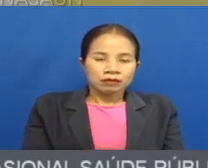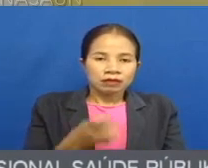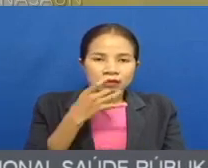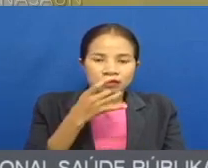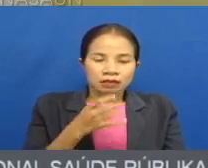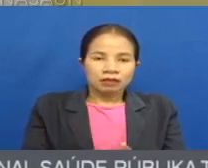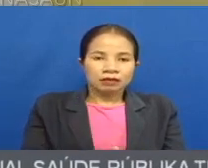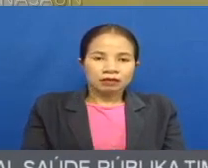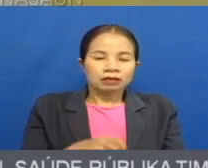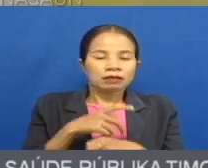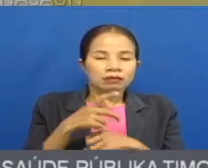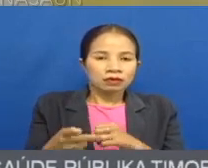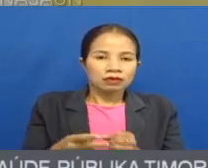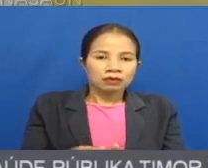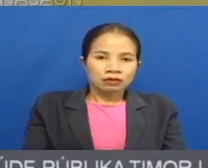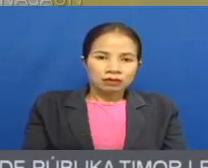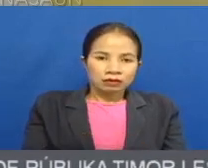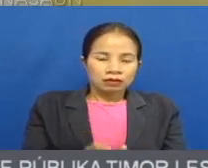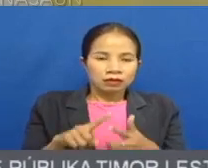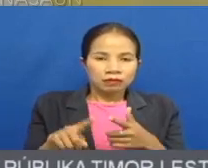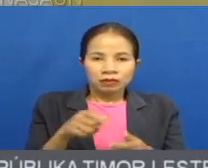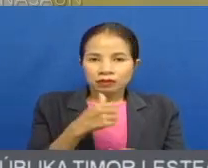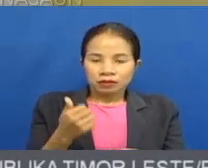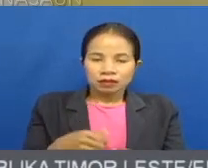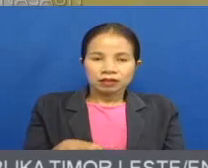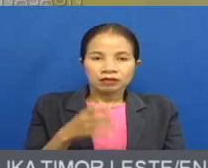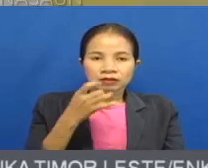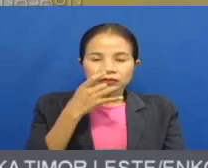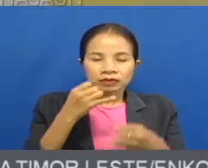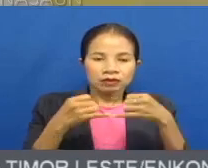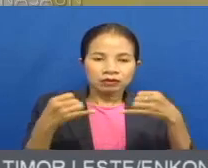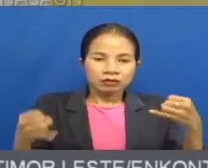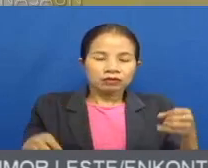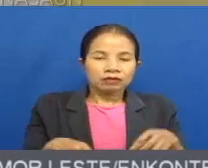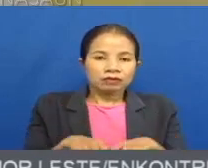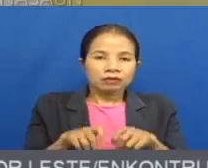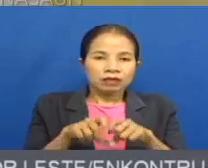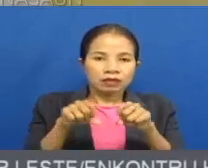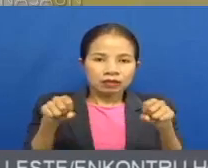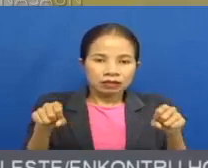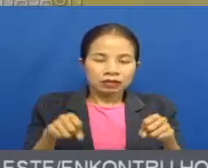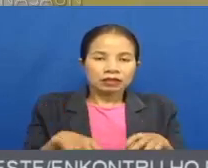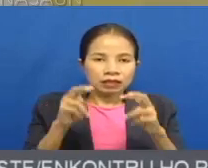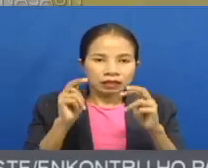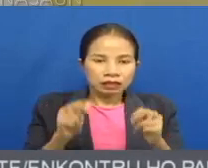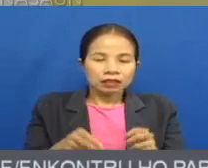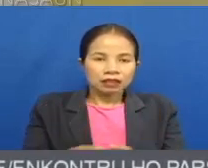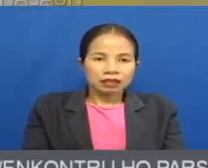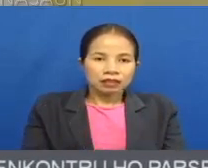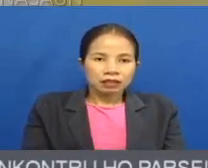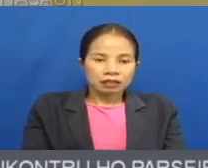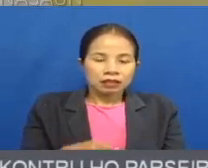conserva transformador ser em Mono. Depois ir a Selo, mas fio com certeza, coto, então, e da Neita tem que. Halo